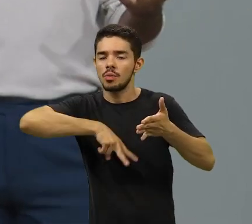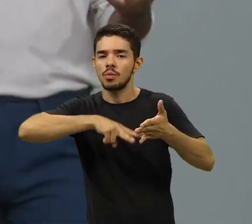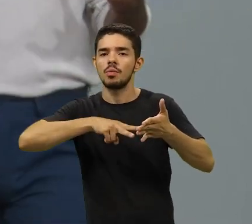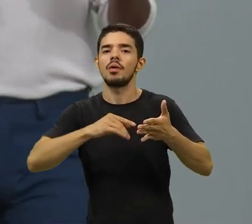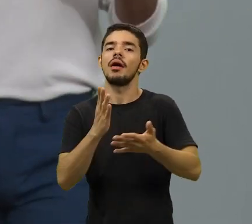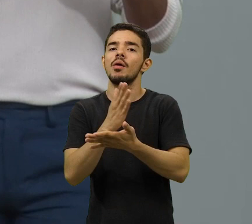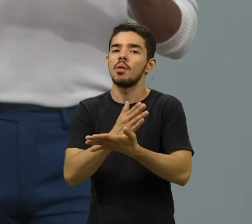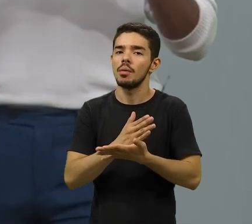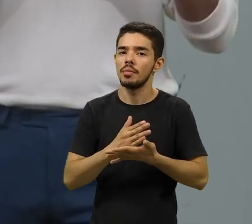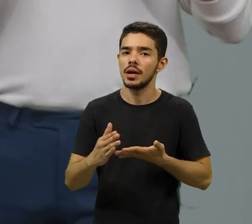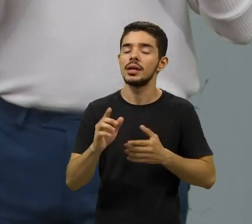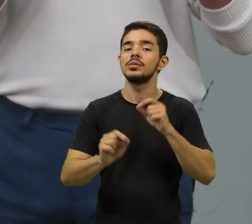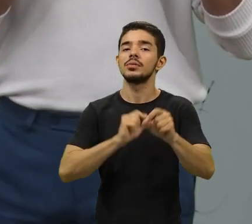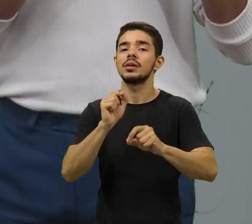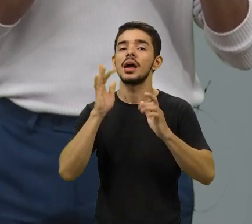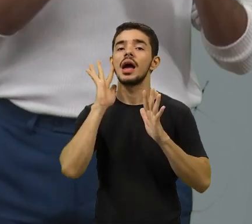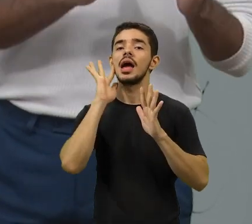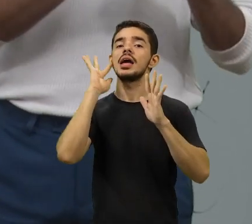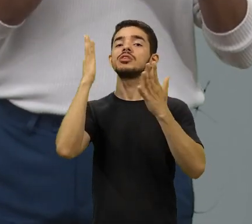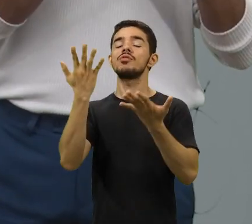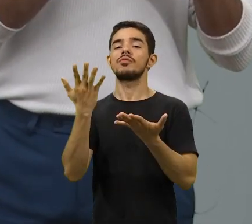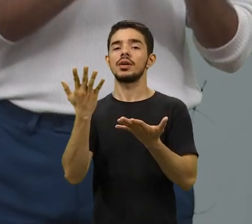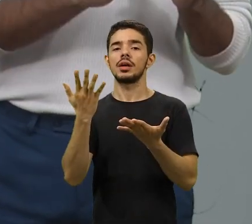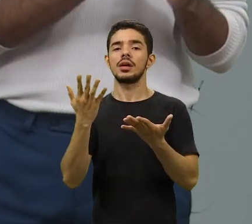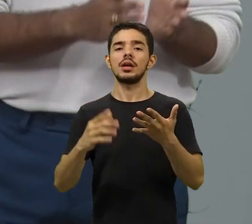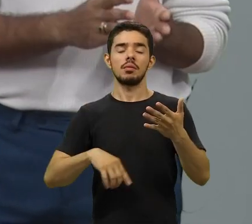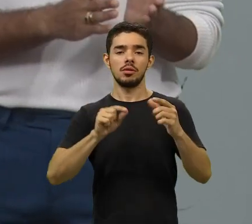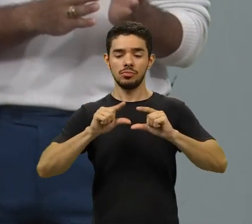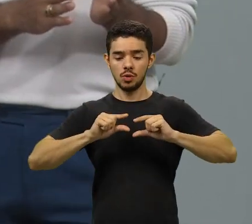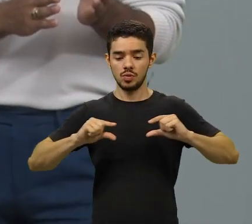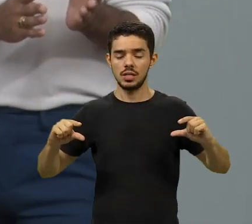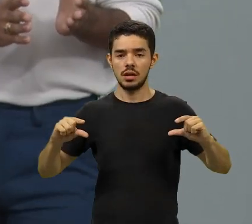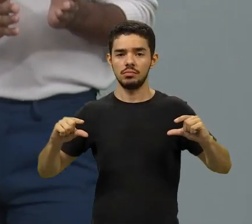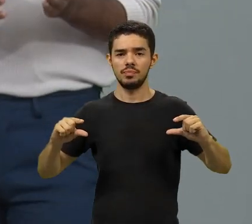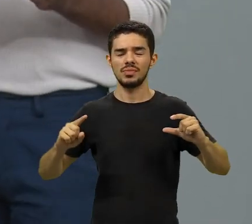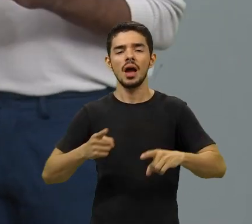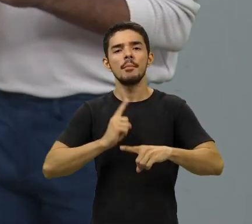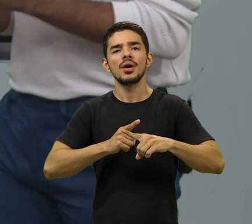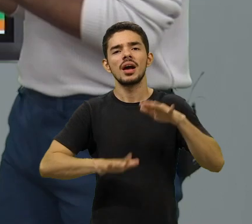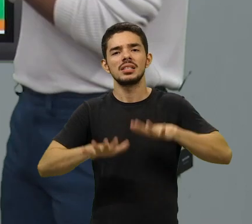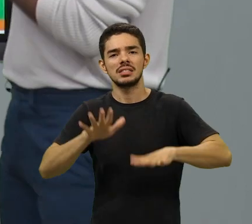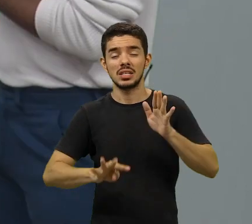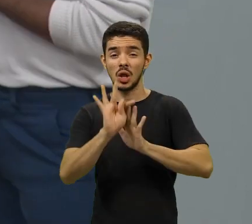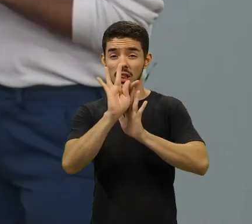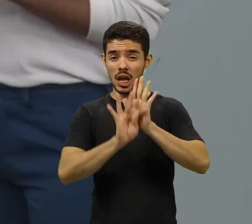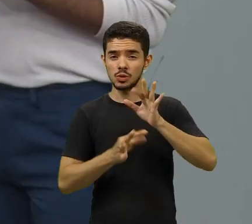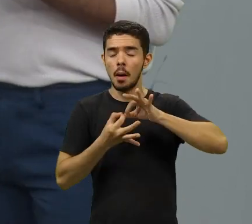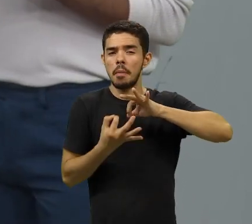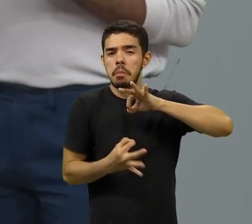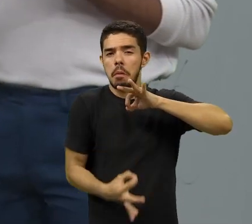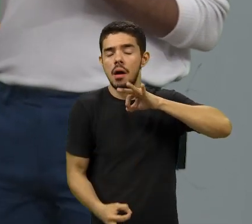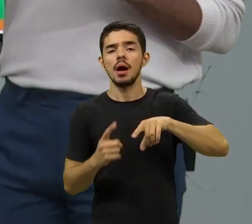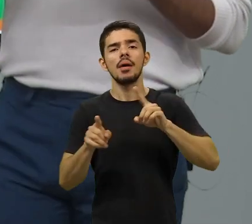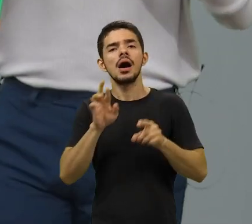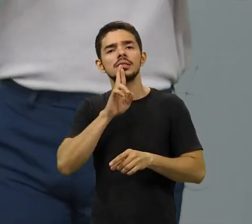leitura? Eu começo a resolver a minha questão pelo enunciado. Porque, às vezes, o texto é grande,